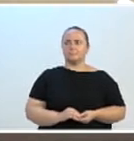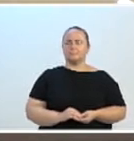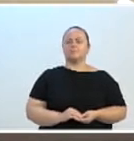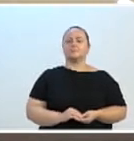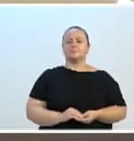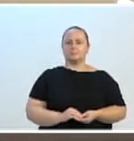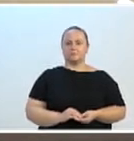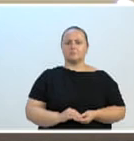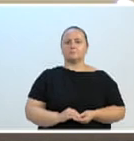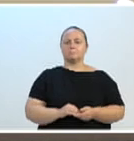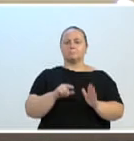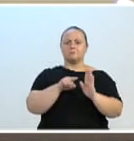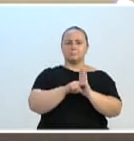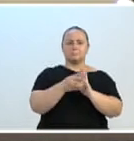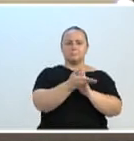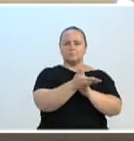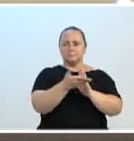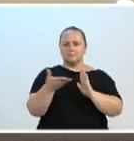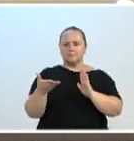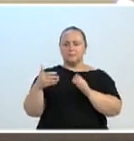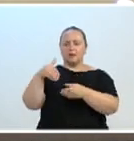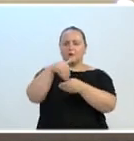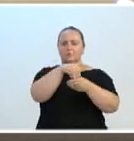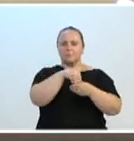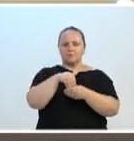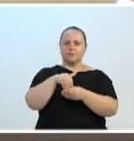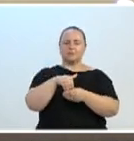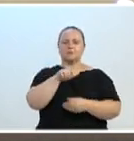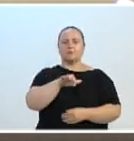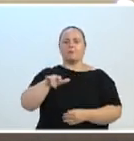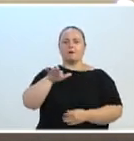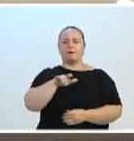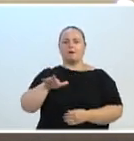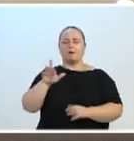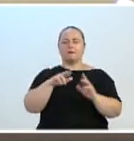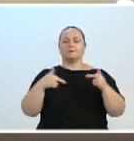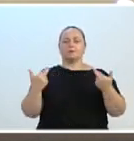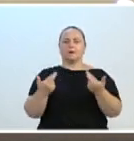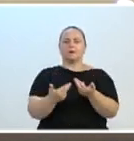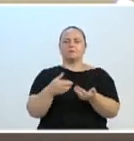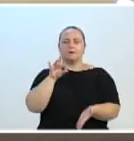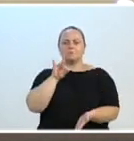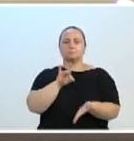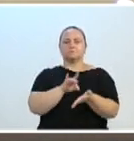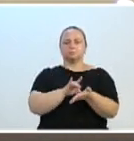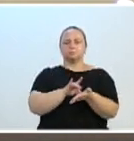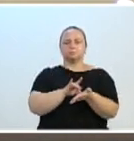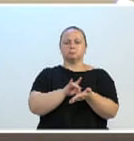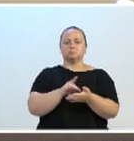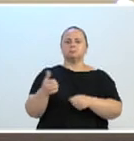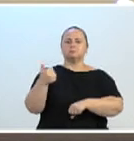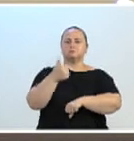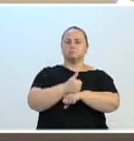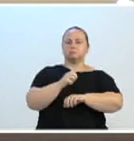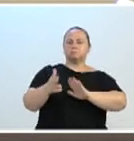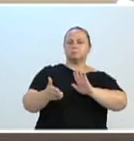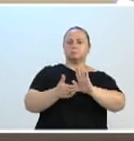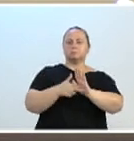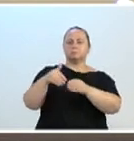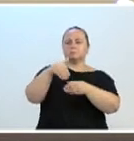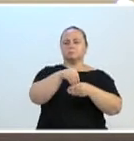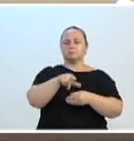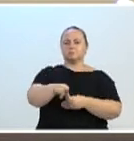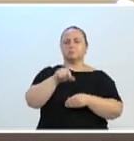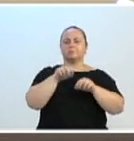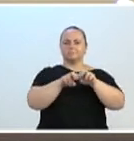Consulto plenário para votação simbólica da ata da presente reunião de instalação, posse e eleição da mesa